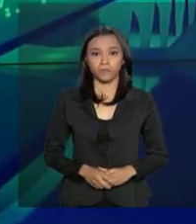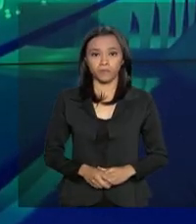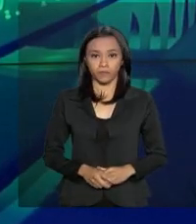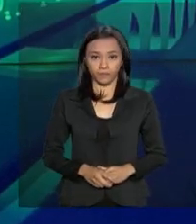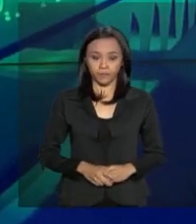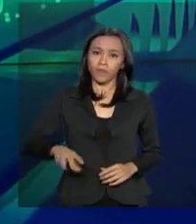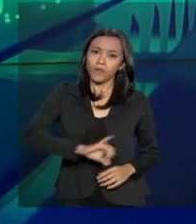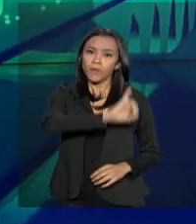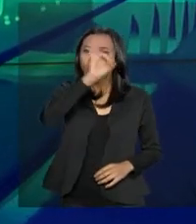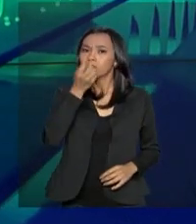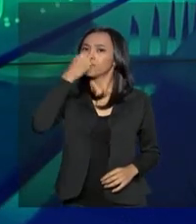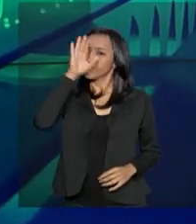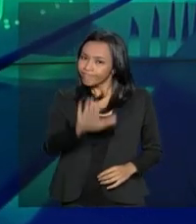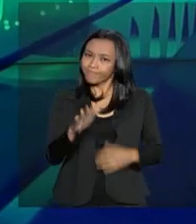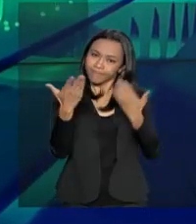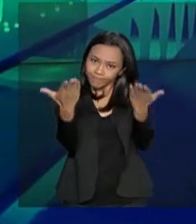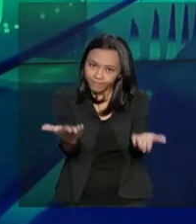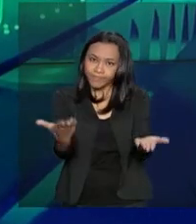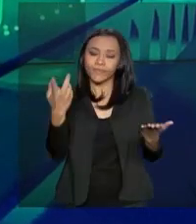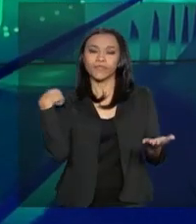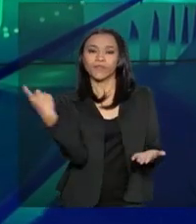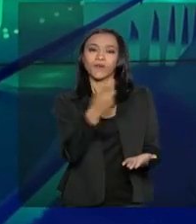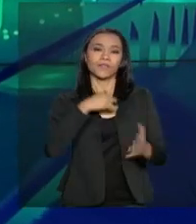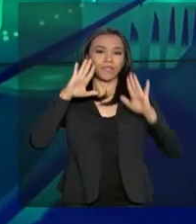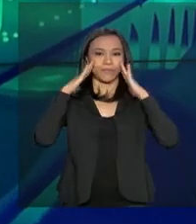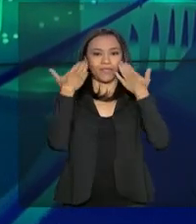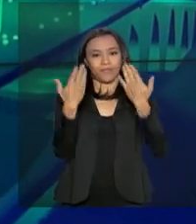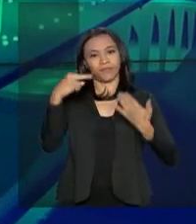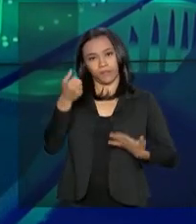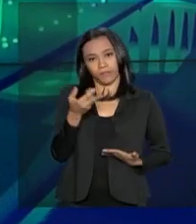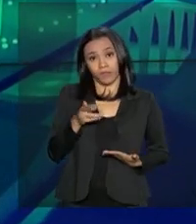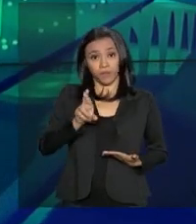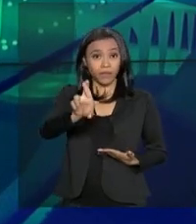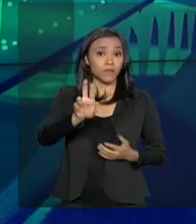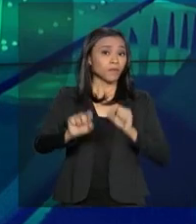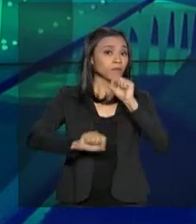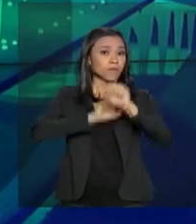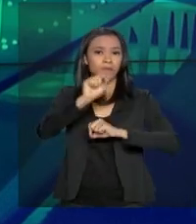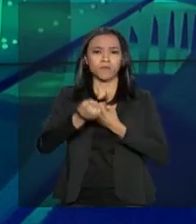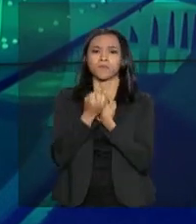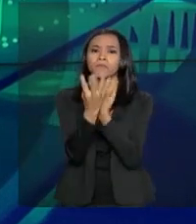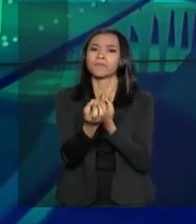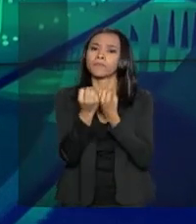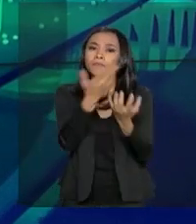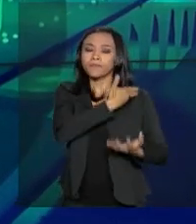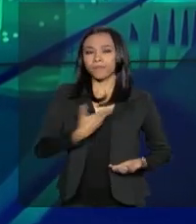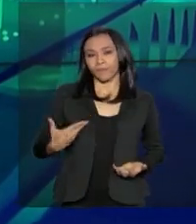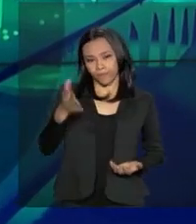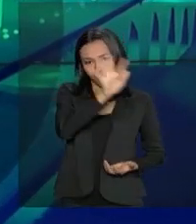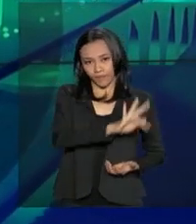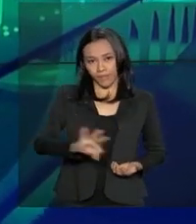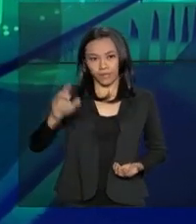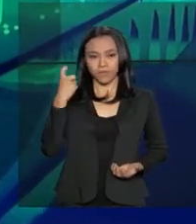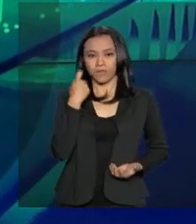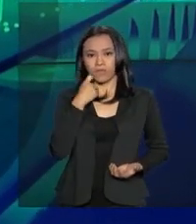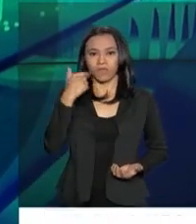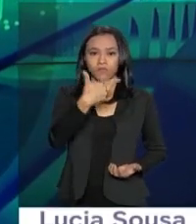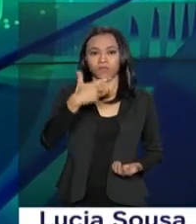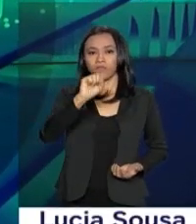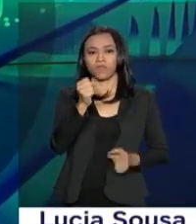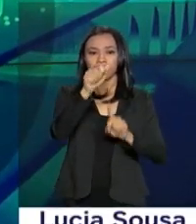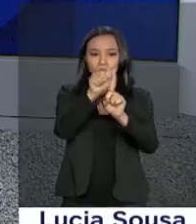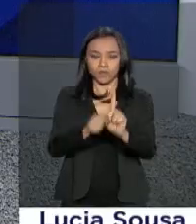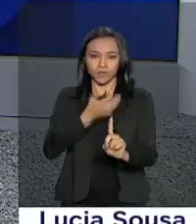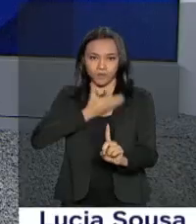olá boa tarde pra você estamos no ar com repórter nbr e as notícias do governo federal desta sexta-feira 28 de